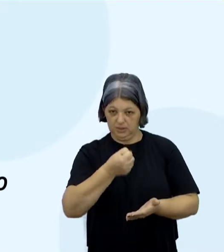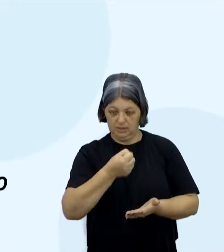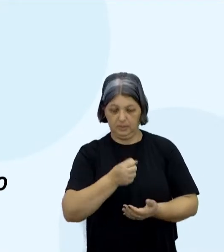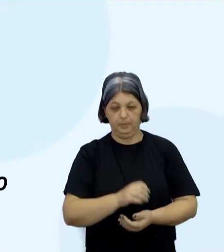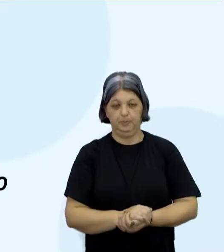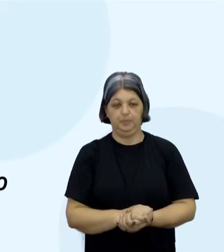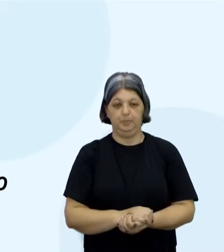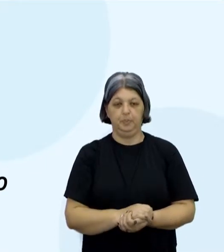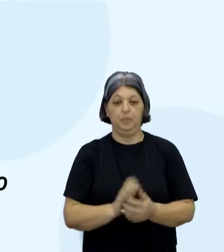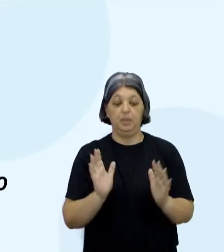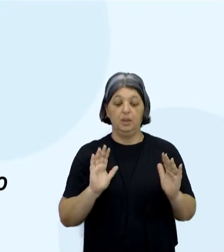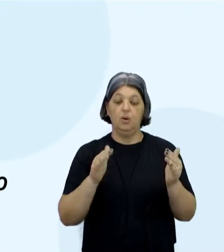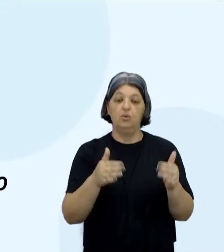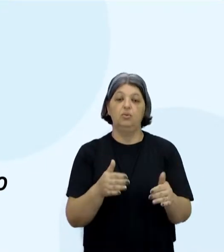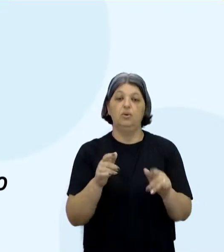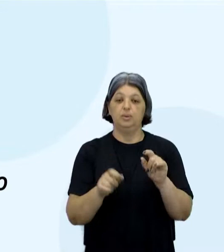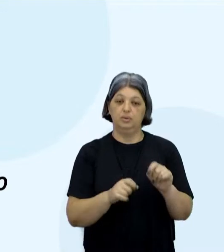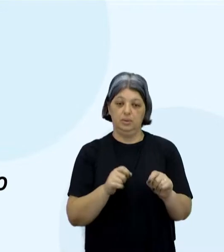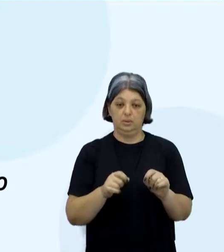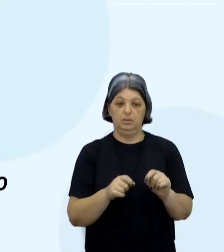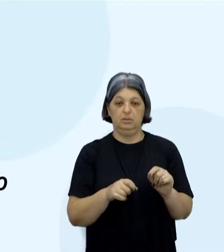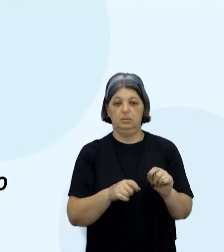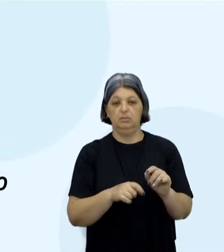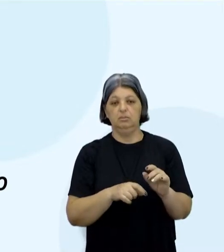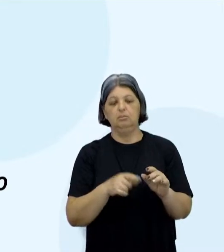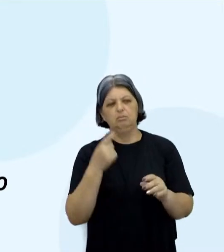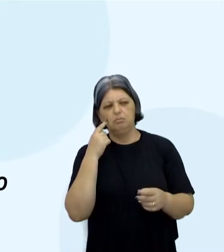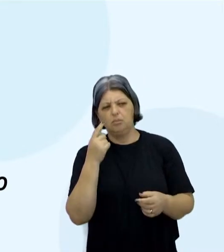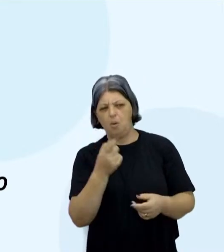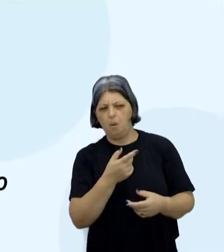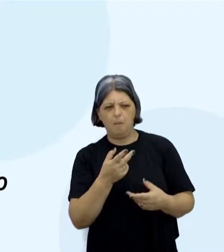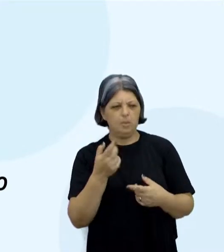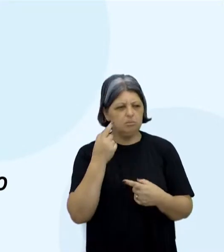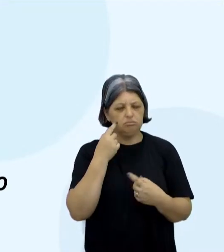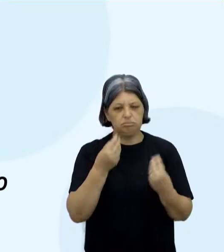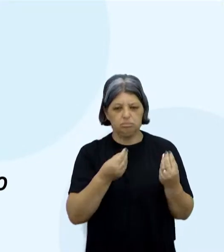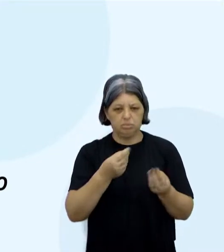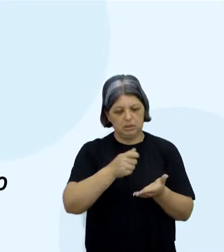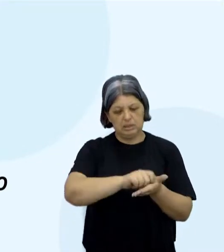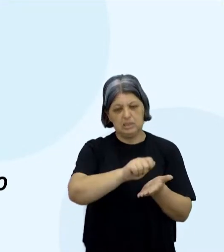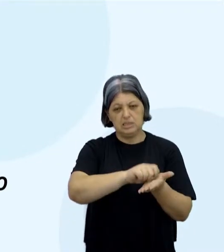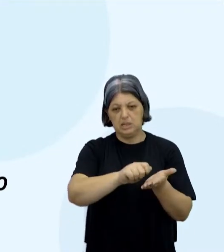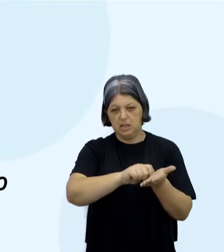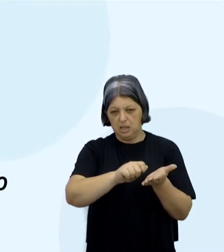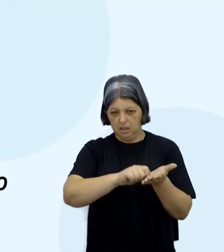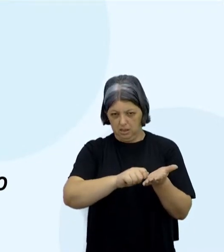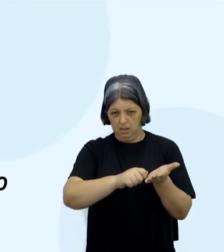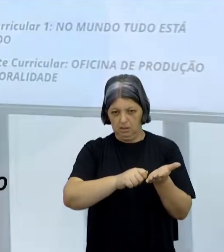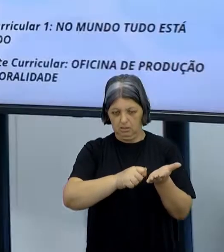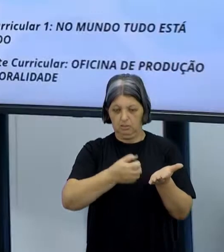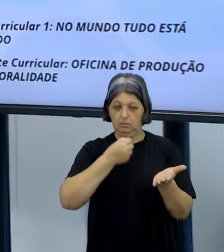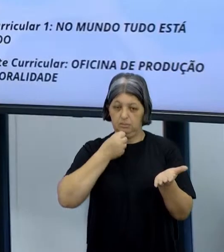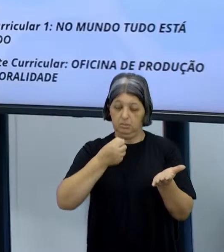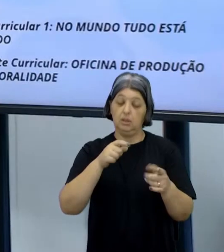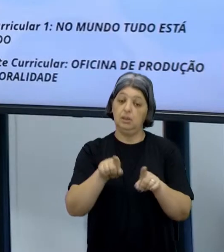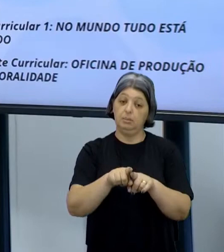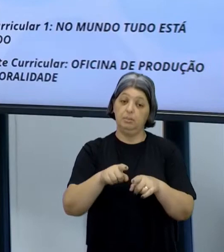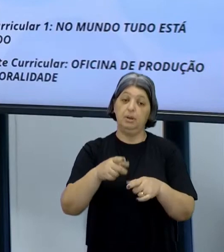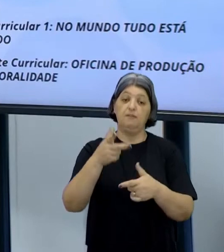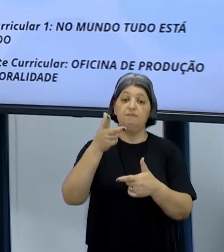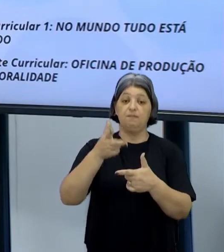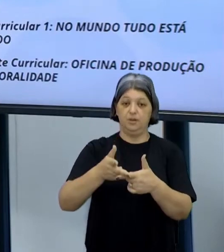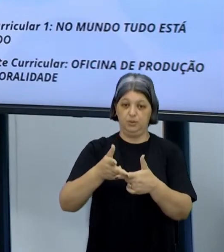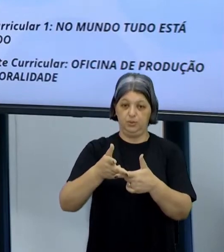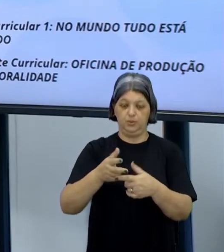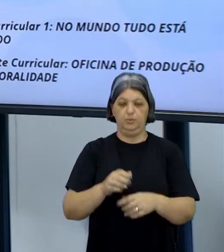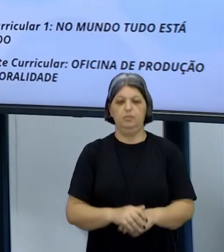o nosso foco será aí a observação de uma entrevista escrita, né? E uma por meio de vídeo. Então vamos observar